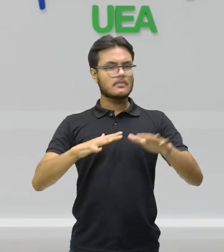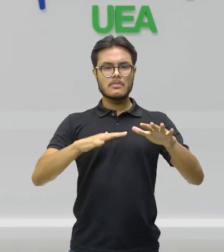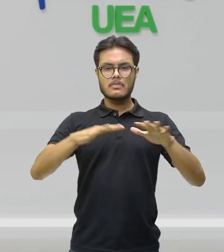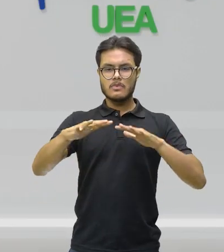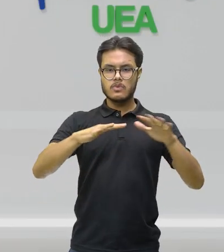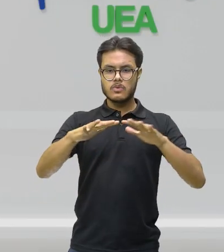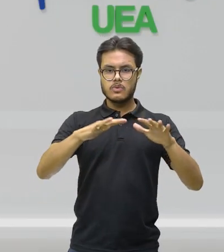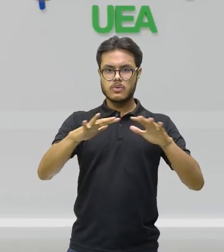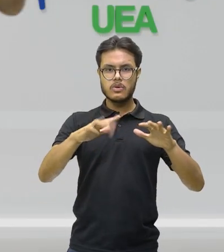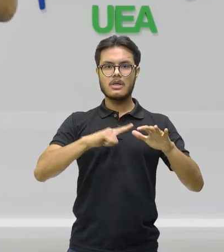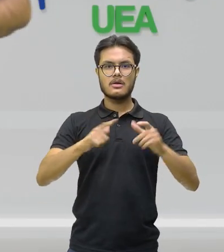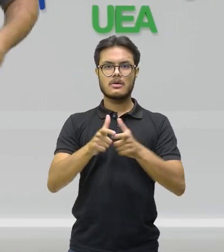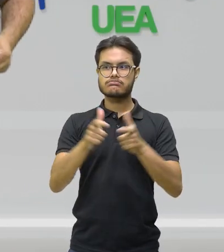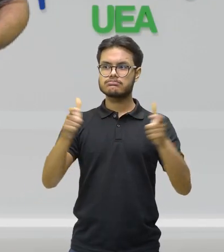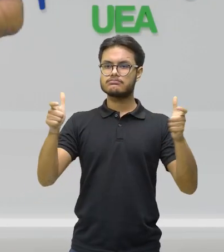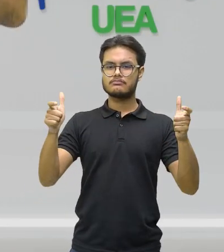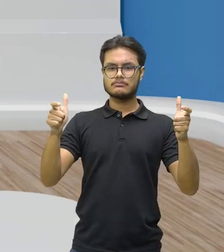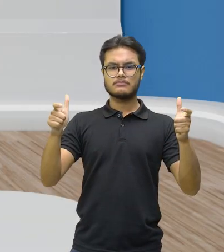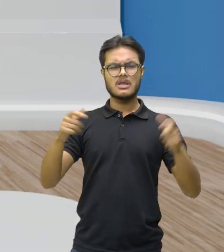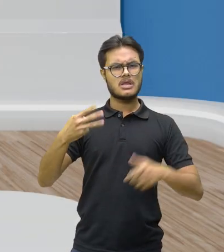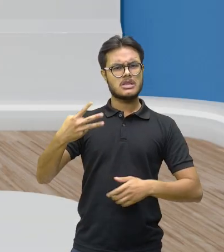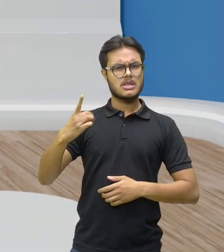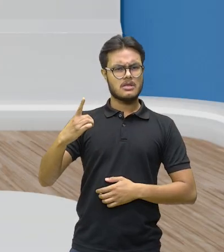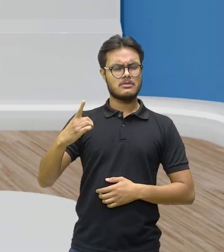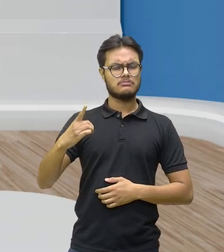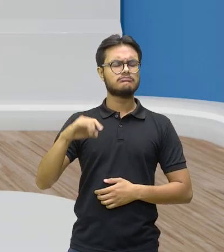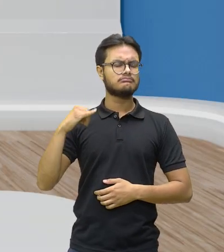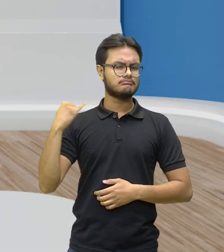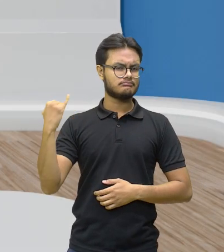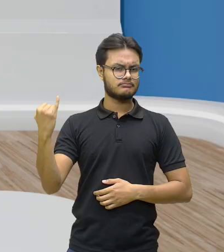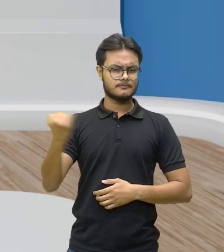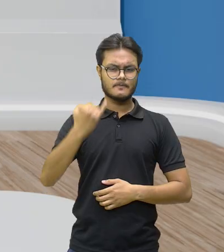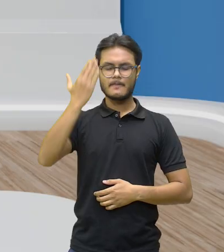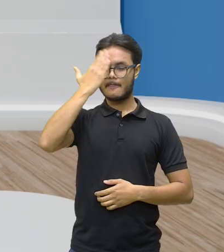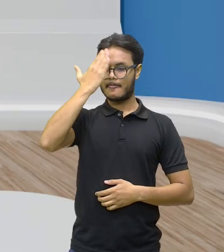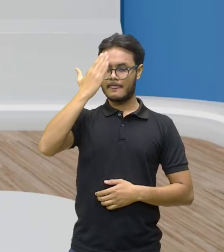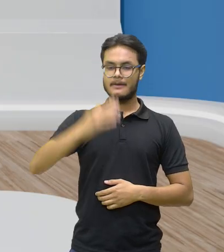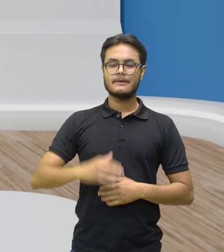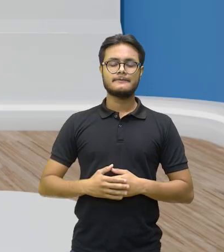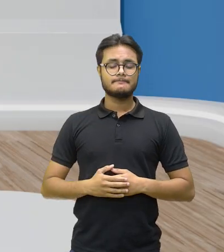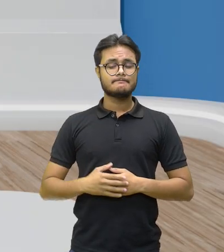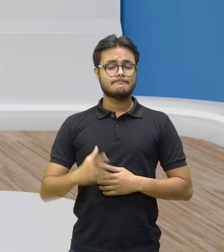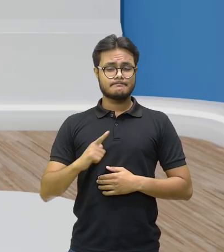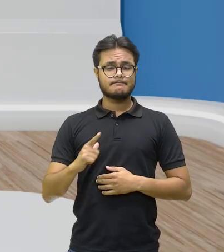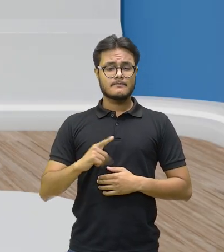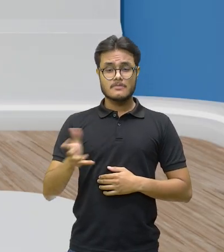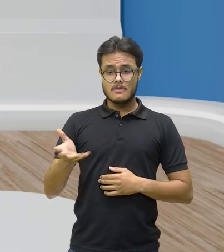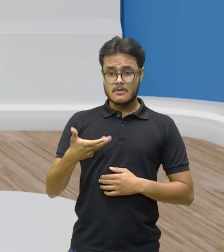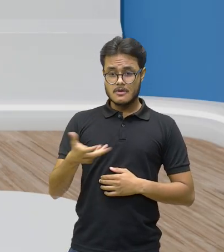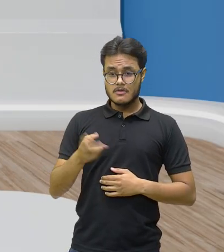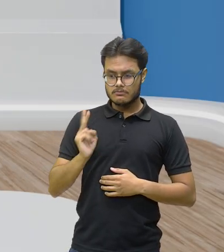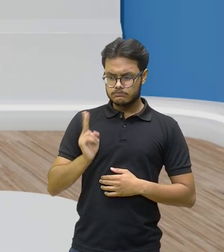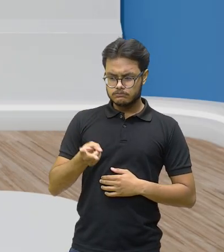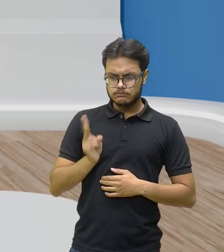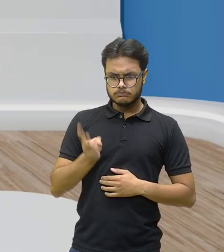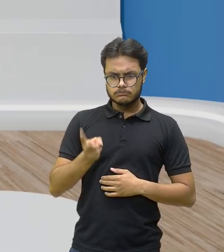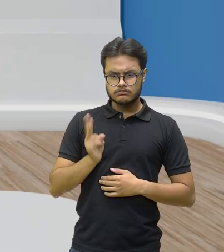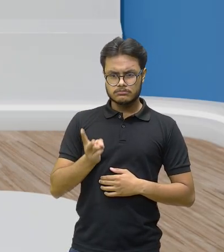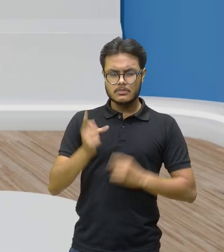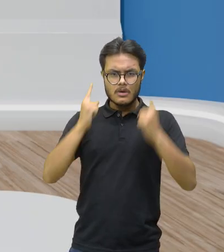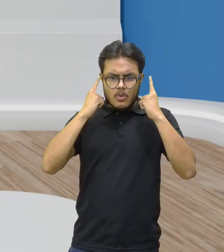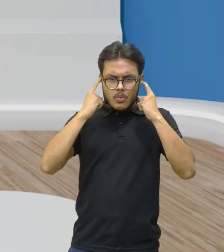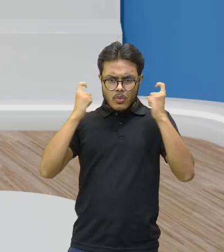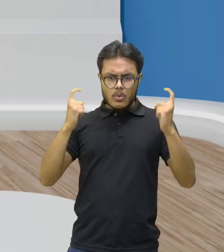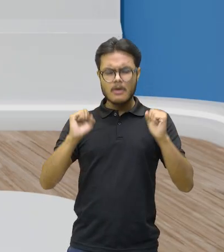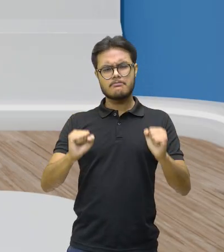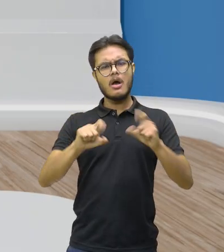se propaga para todos os lados, é uma onda tridimensional. Isso é importante não esquecer. Lembra que ela também se propaga com velocidade constante e por isso você pode usar